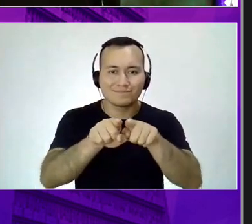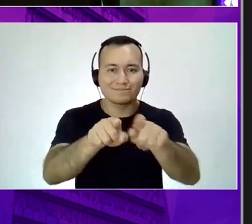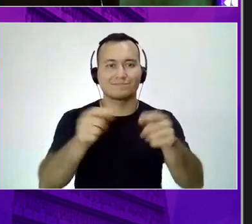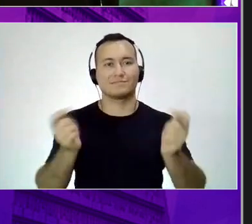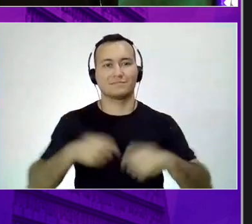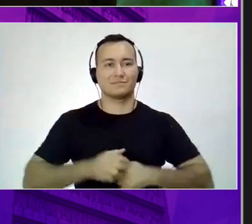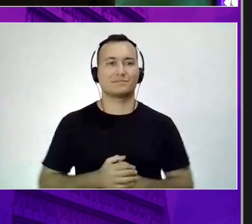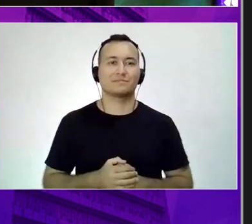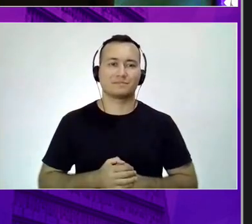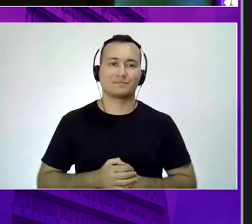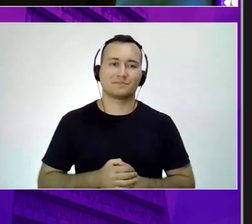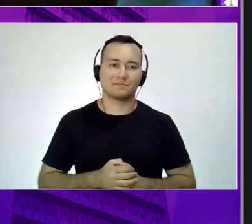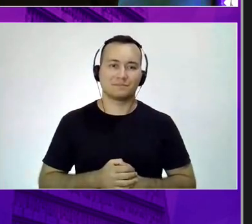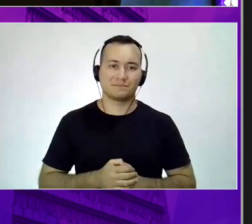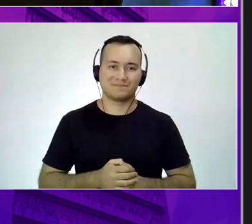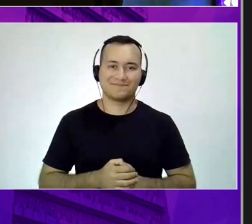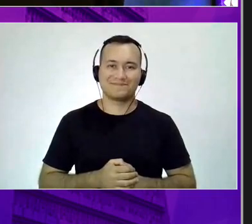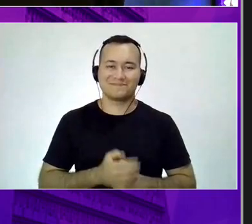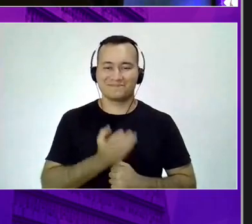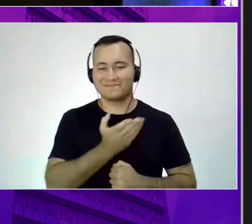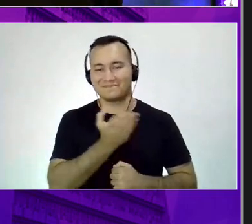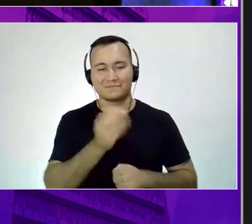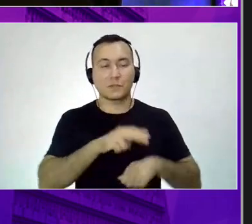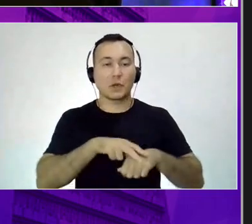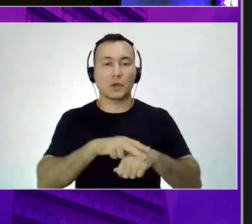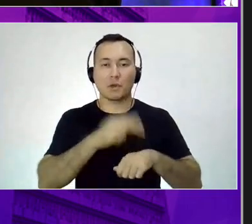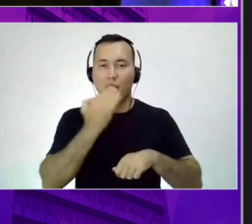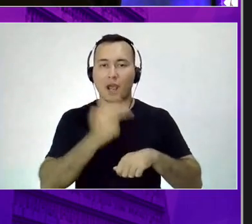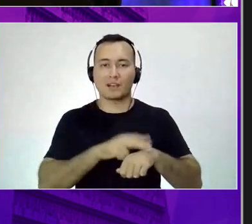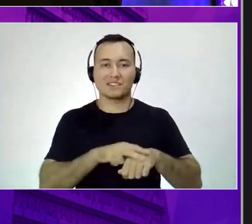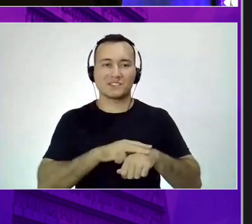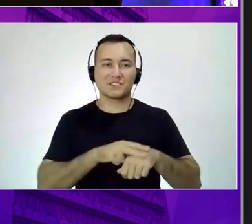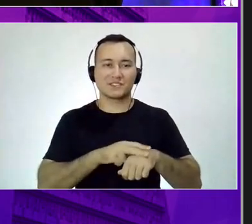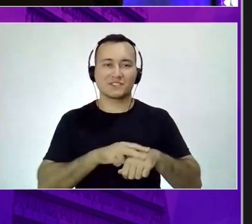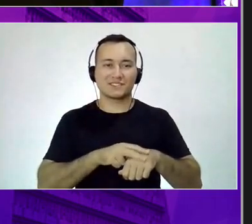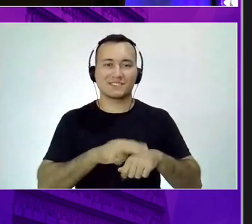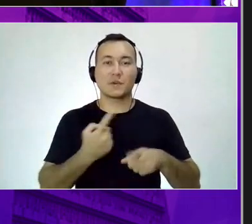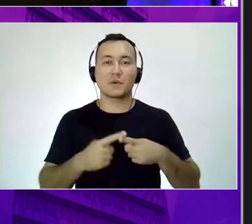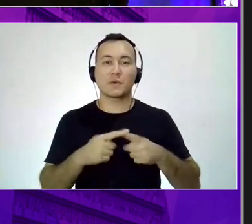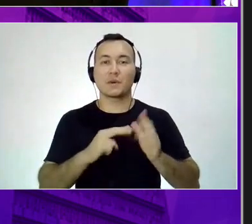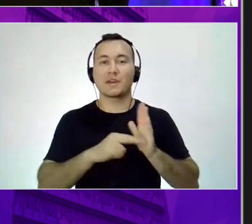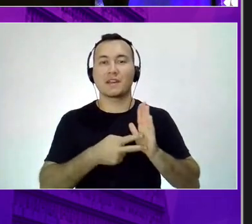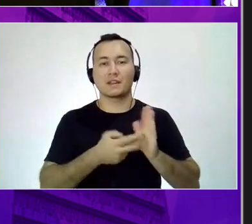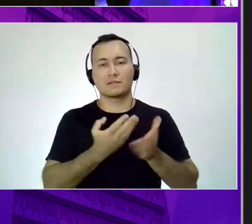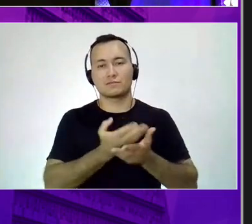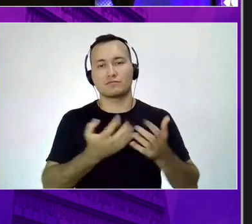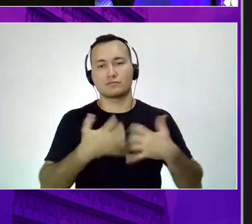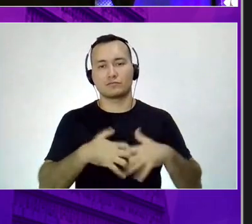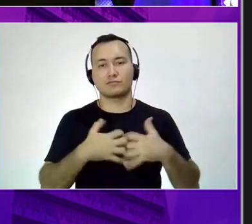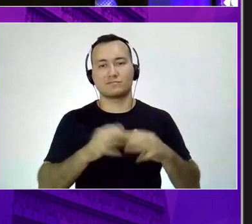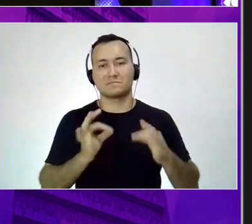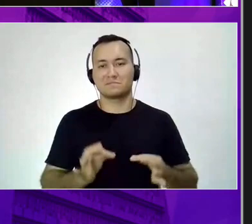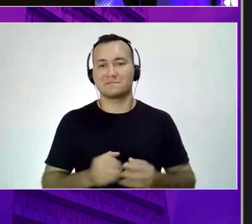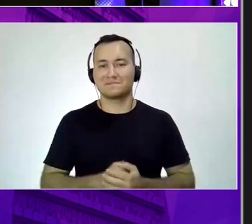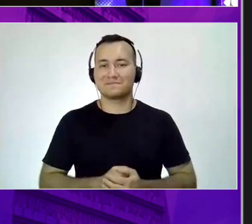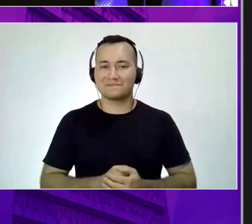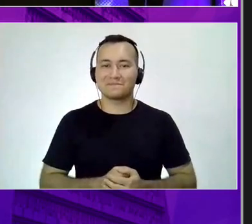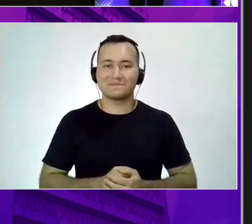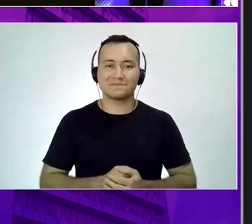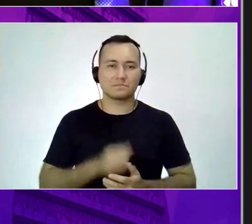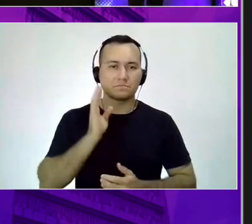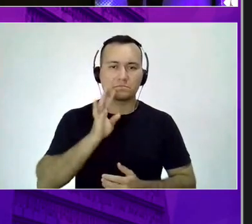realmente eu consegui executar o fluxo como ele deveria ser. Bacana? Então, isso aqui é uma